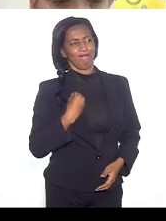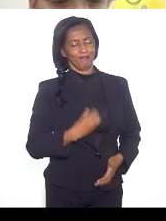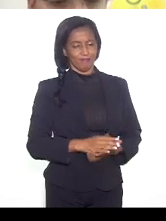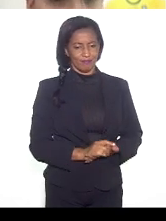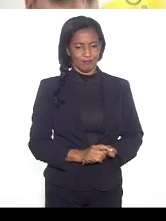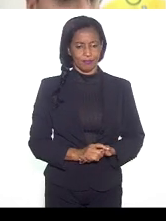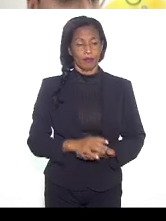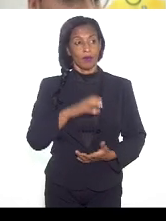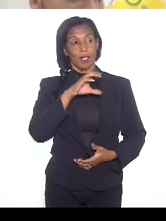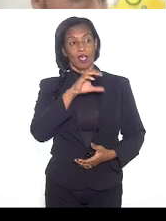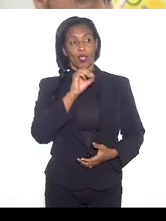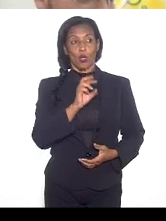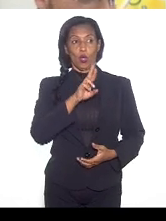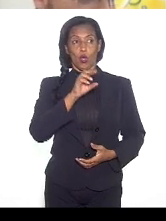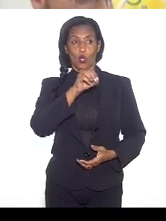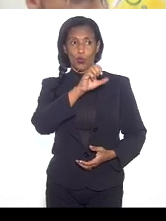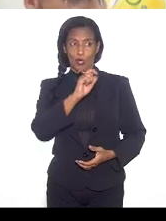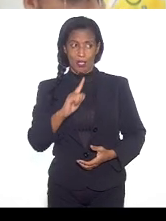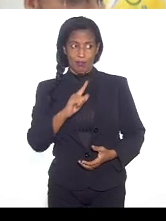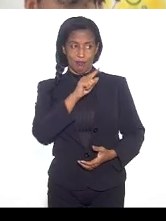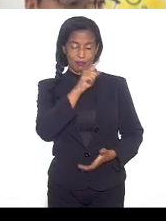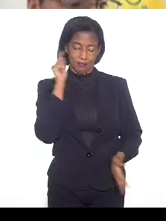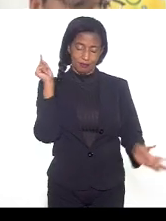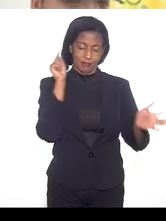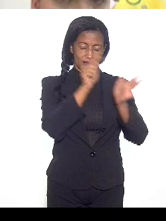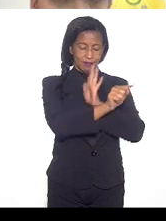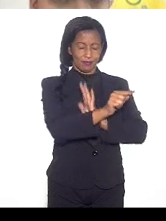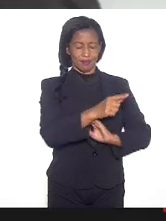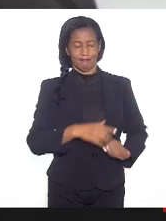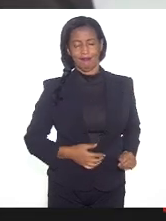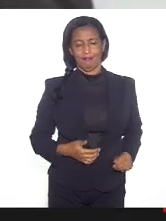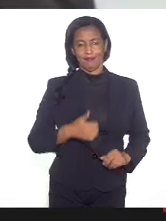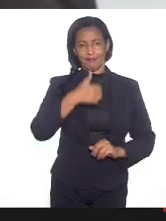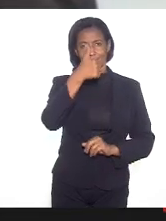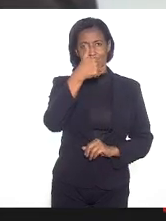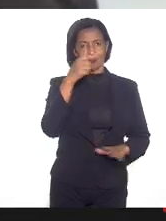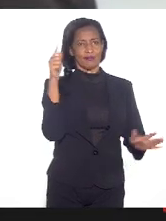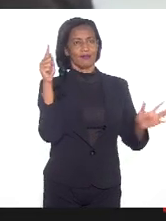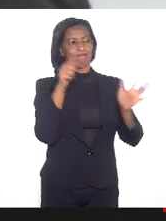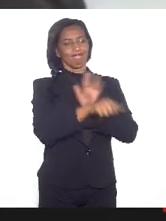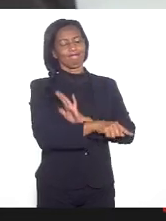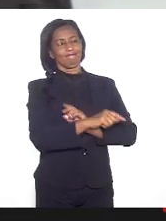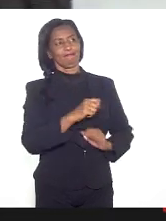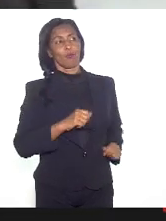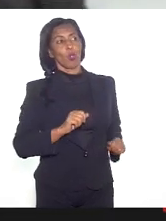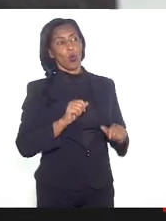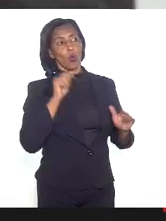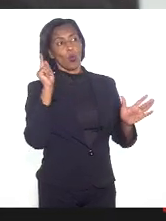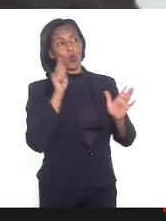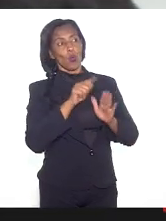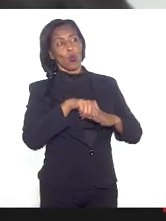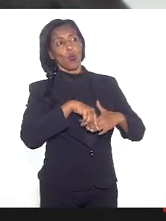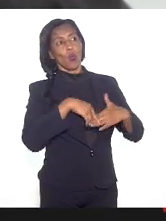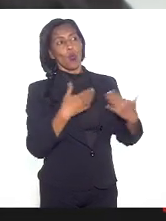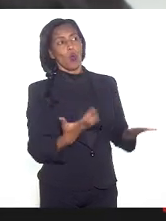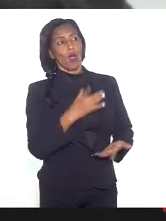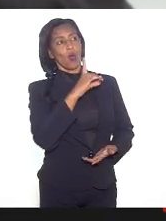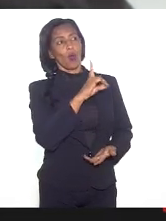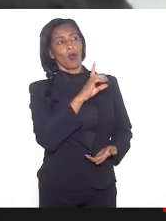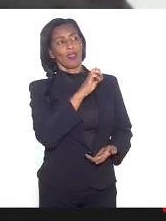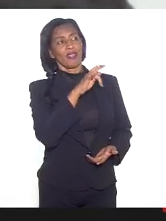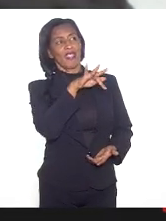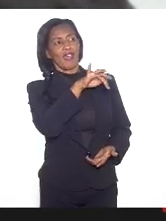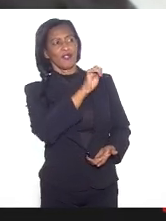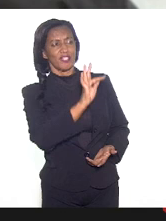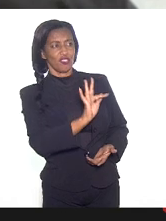Coronel Polito, para ser objetivo aqui, eu queria perguntar para o senhor qual o déficit do efetivo do Corpo de Bombeiros